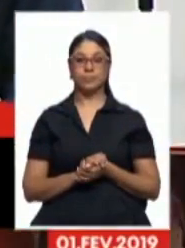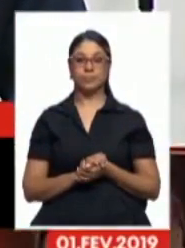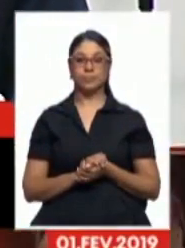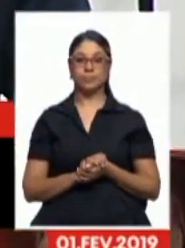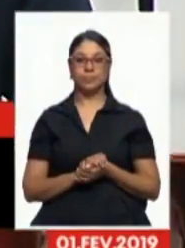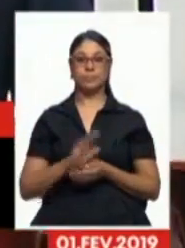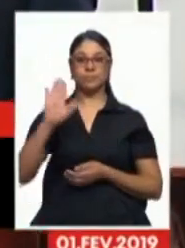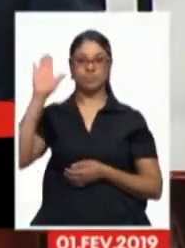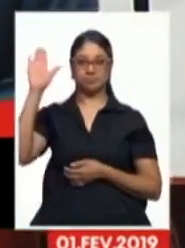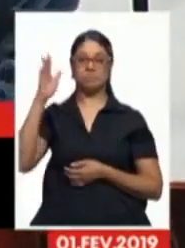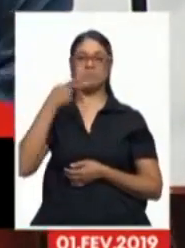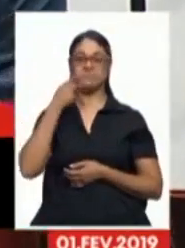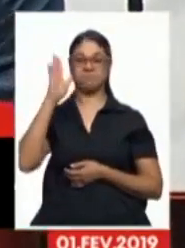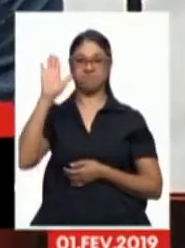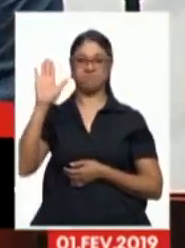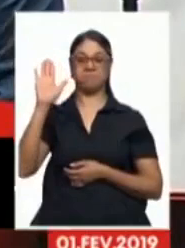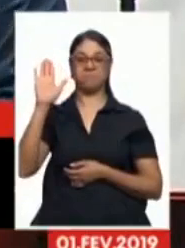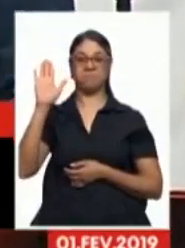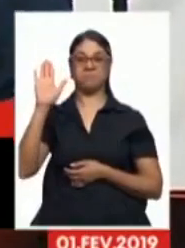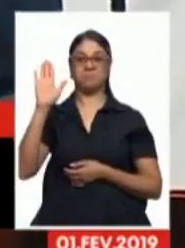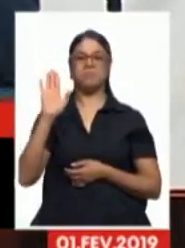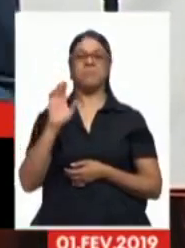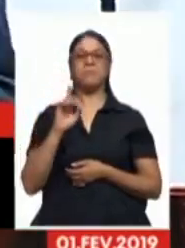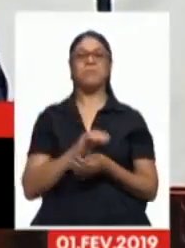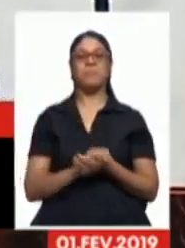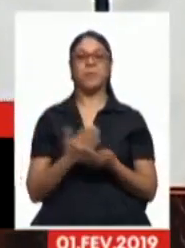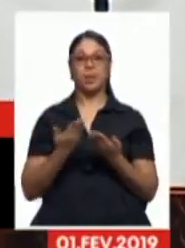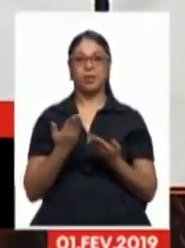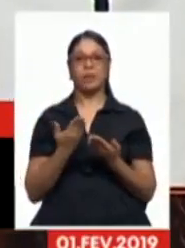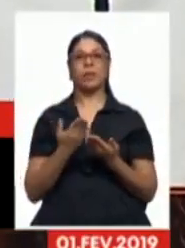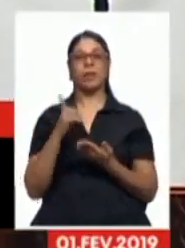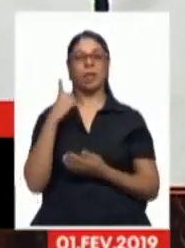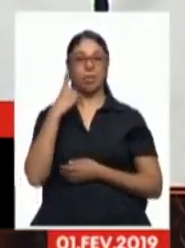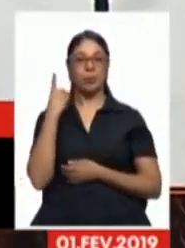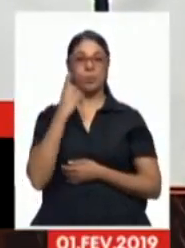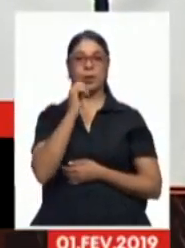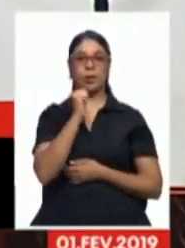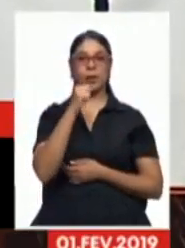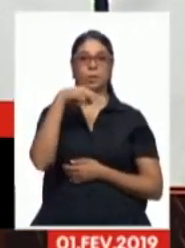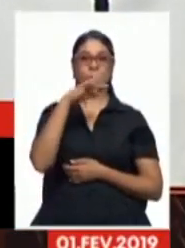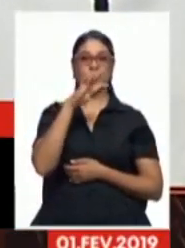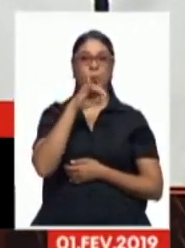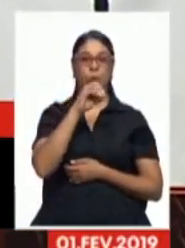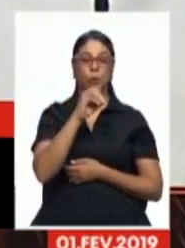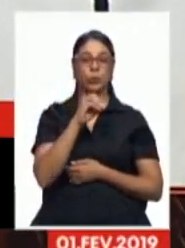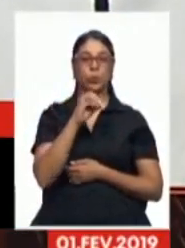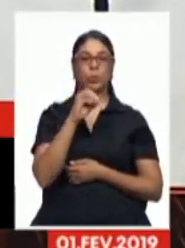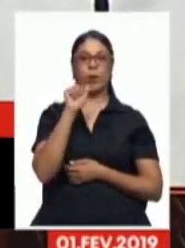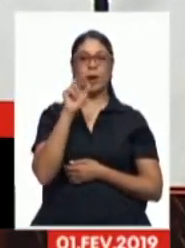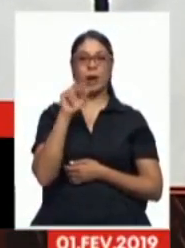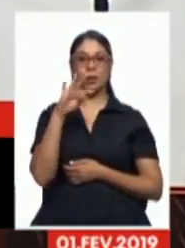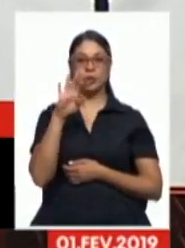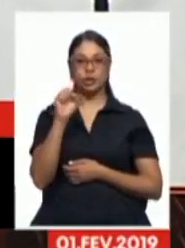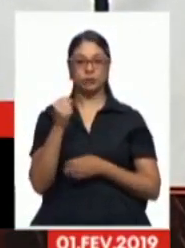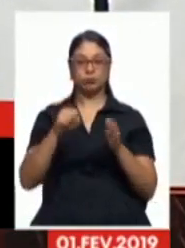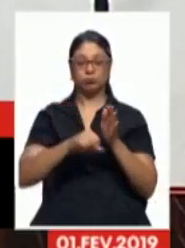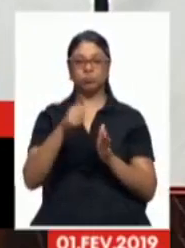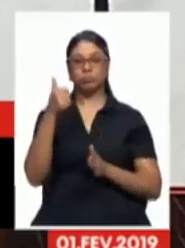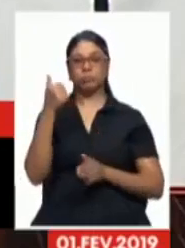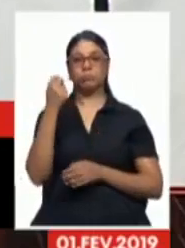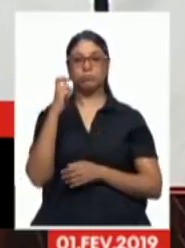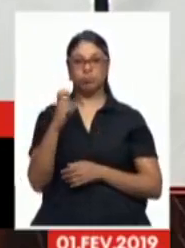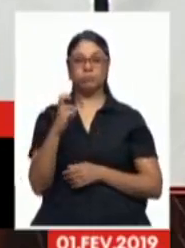Assim eu prometo. Prestou juramento agora o deputado Antônio Carlos Arantes, que está no quinto mandato, é um produtor